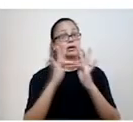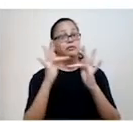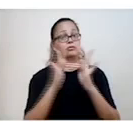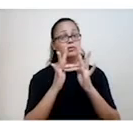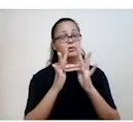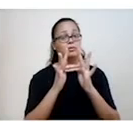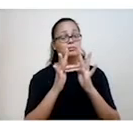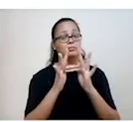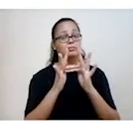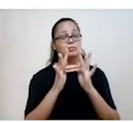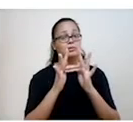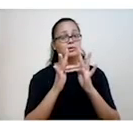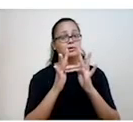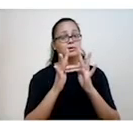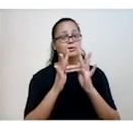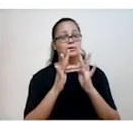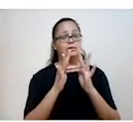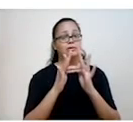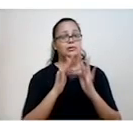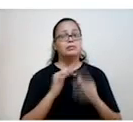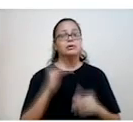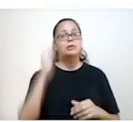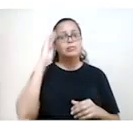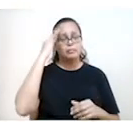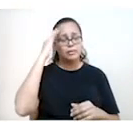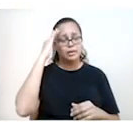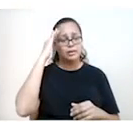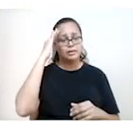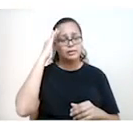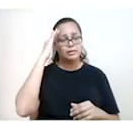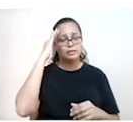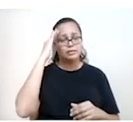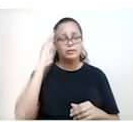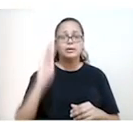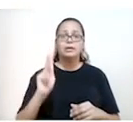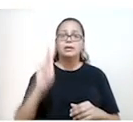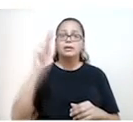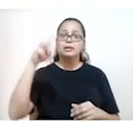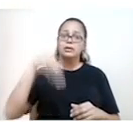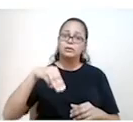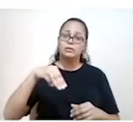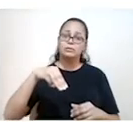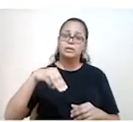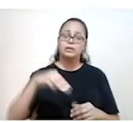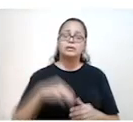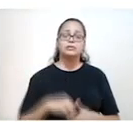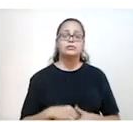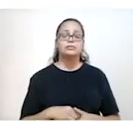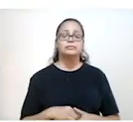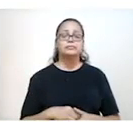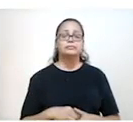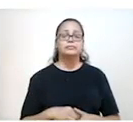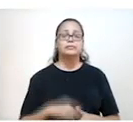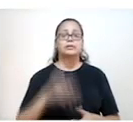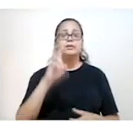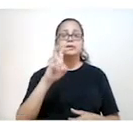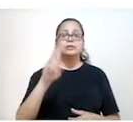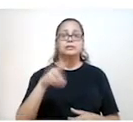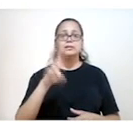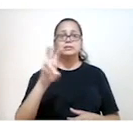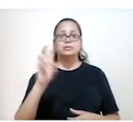Então o exercício do item B está pedindo a fórmula que calcula qualquer quilometragem, certo? Que é 5,50